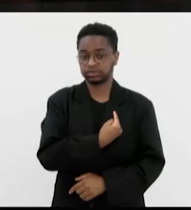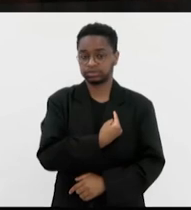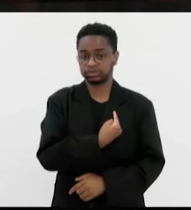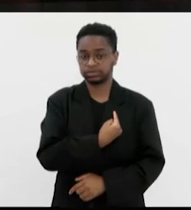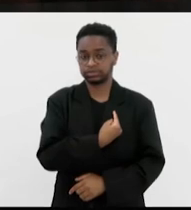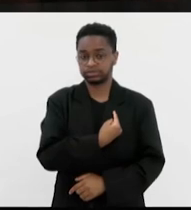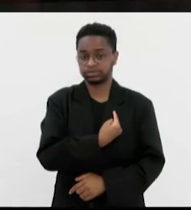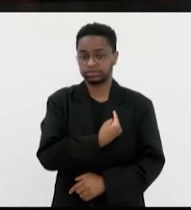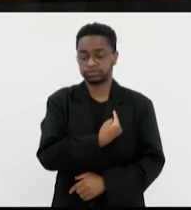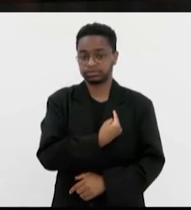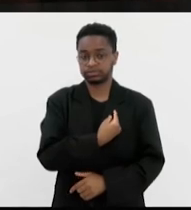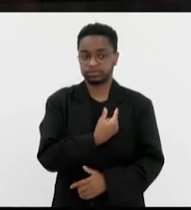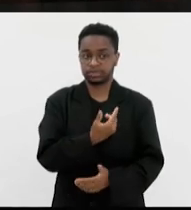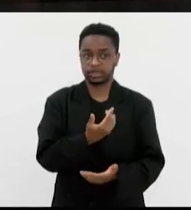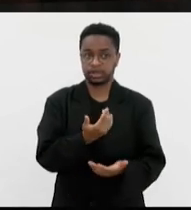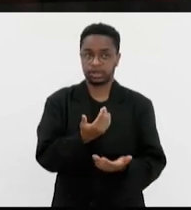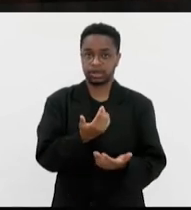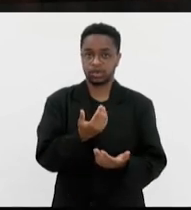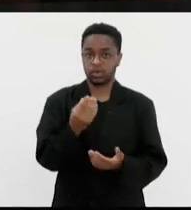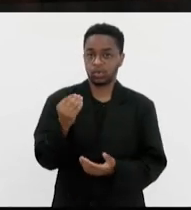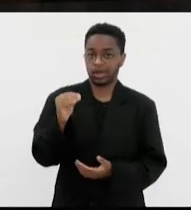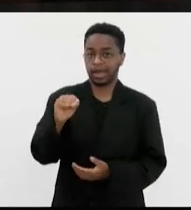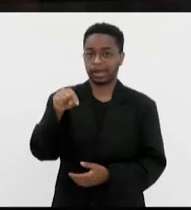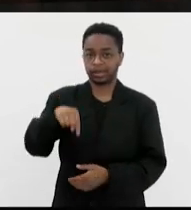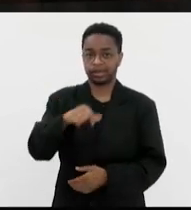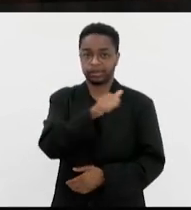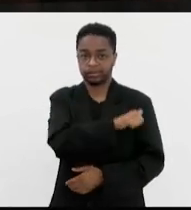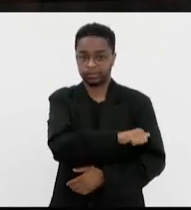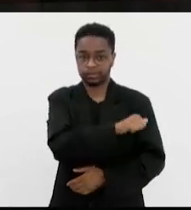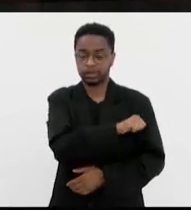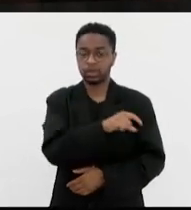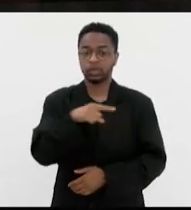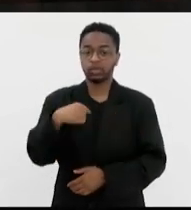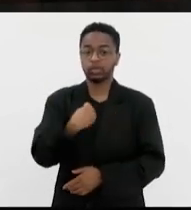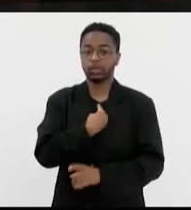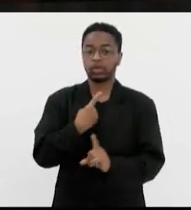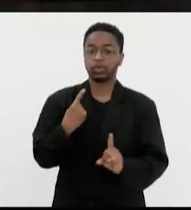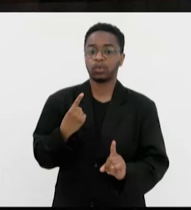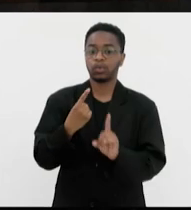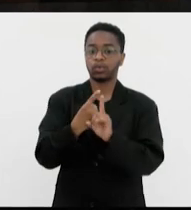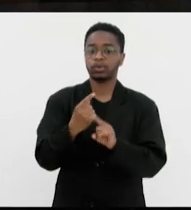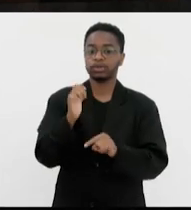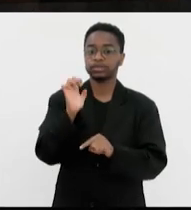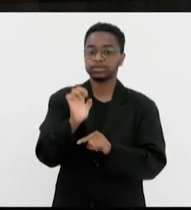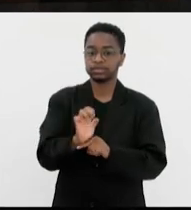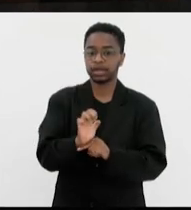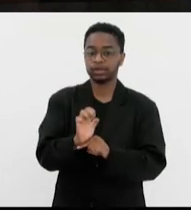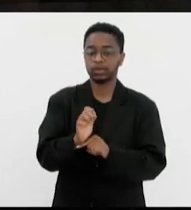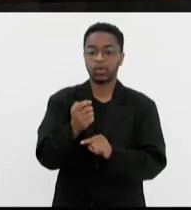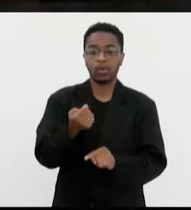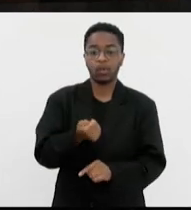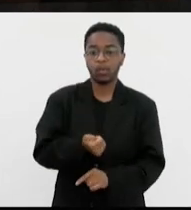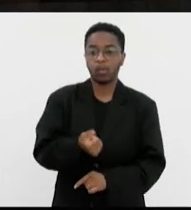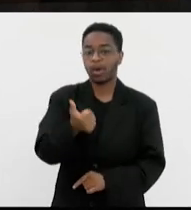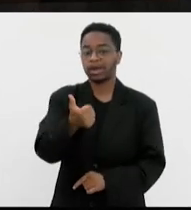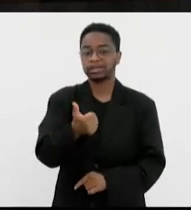estado do Rio de Janeiro, encontramos um estado à beira da